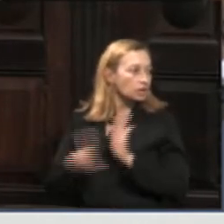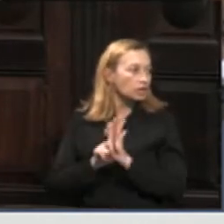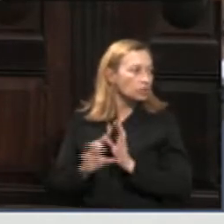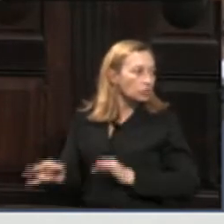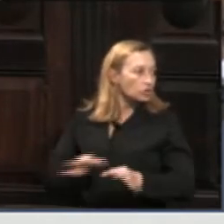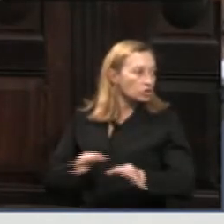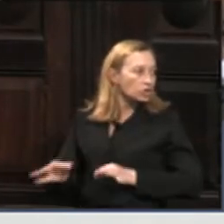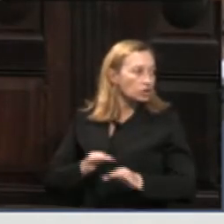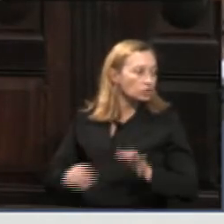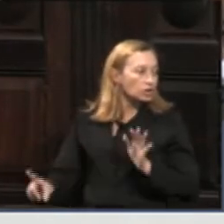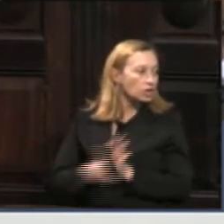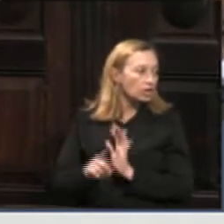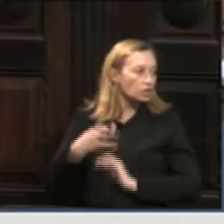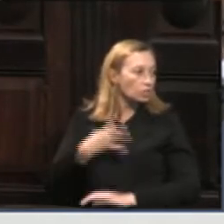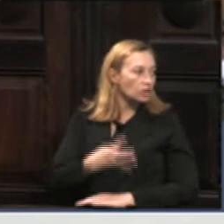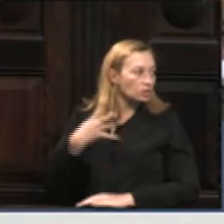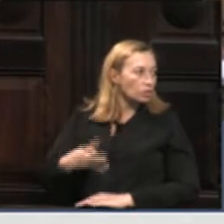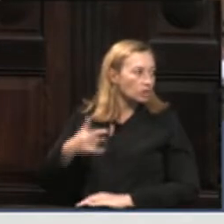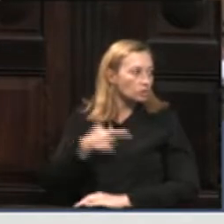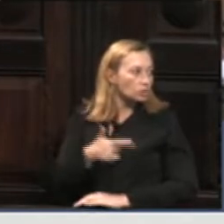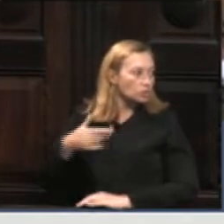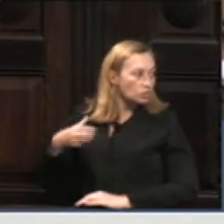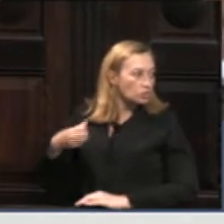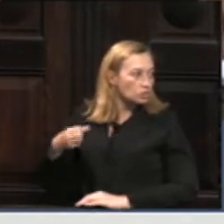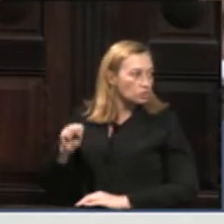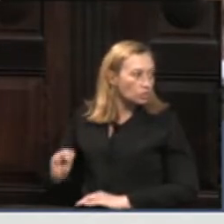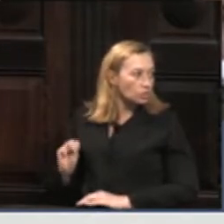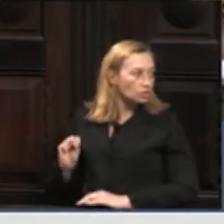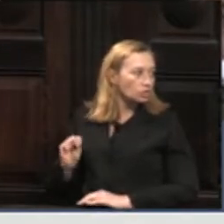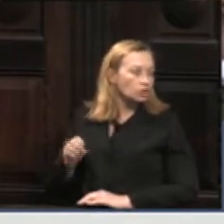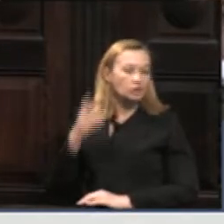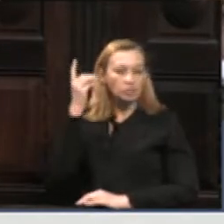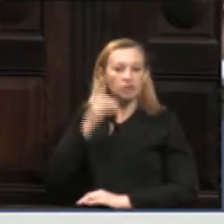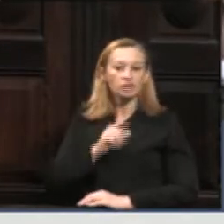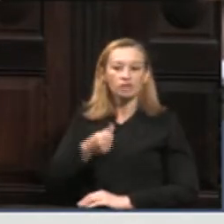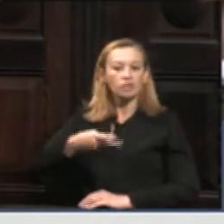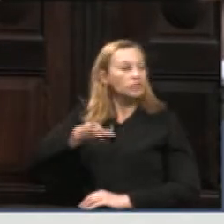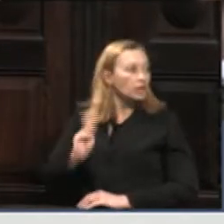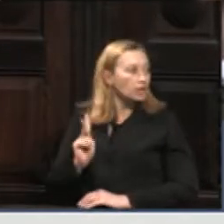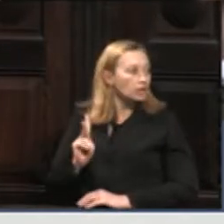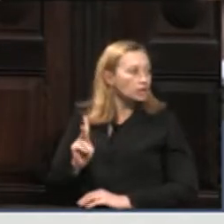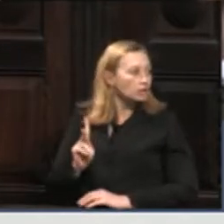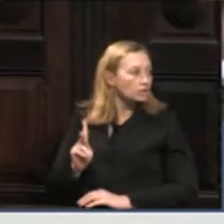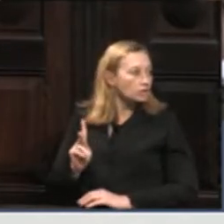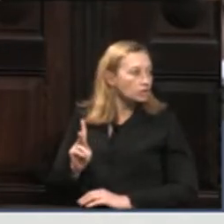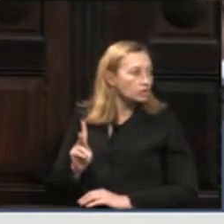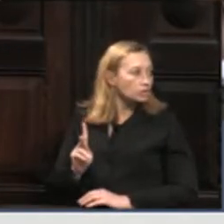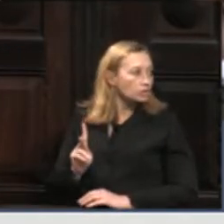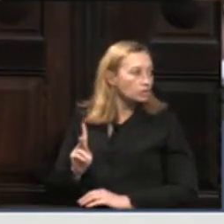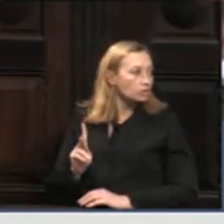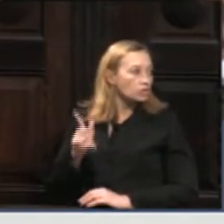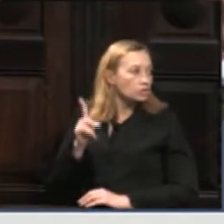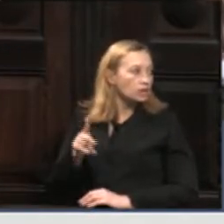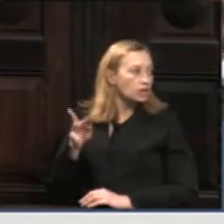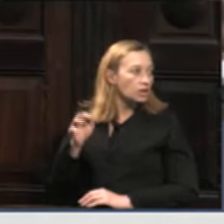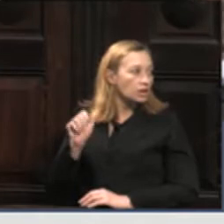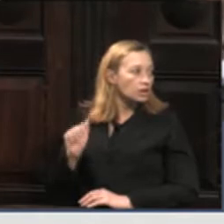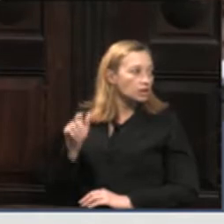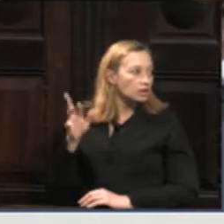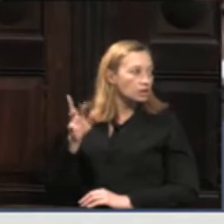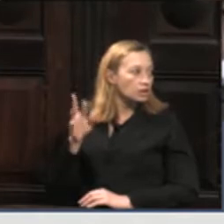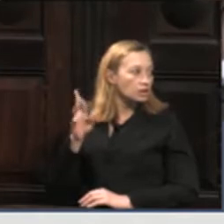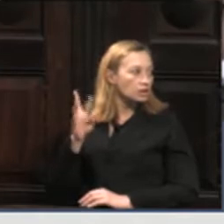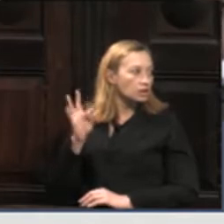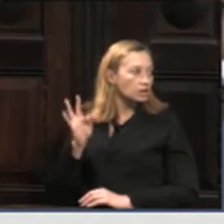número 4428/2018, de autoria do deputado Valdec Carneiro, que determina o tombamento como patrimônio histórico e cultural do Estado do Rio de